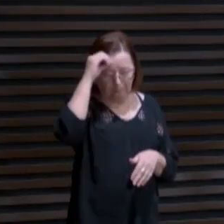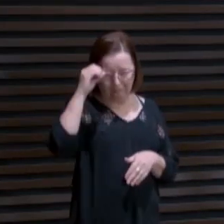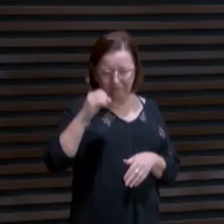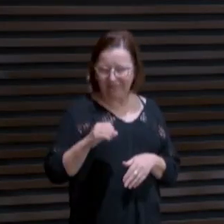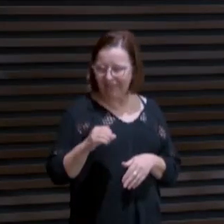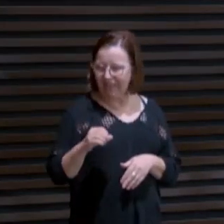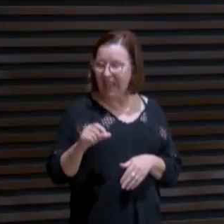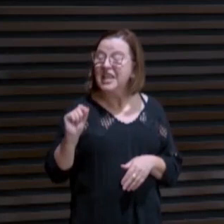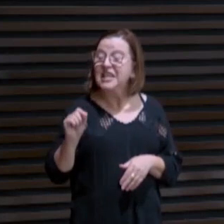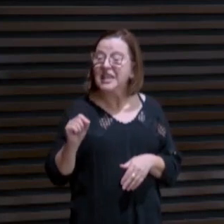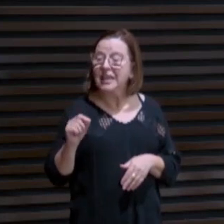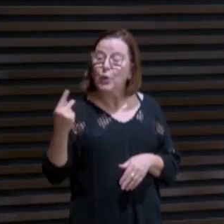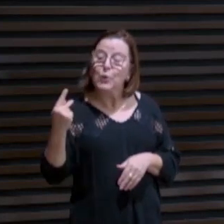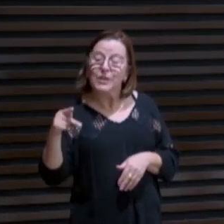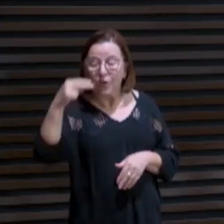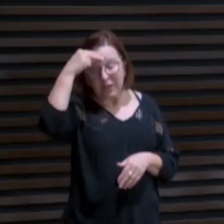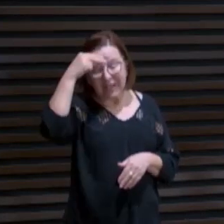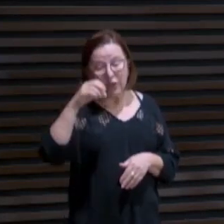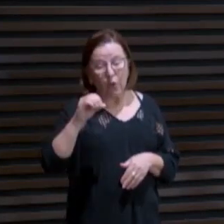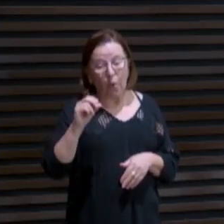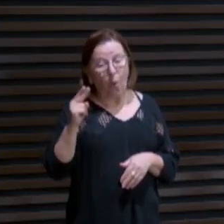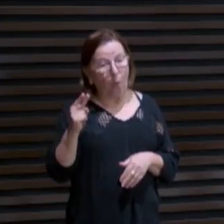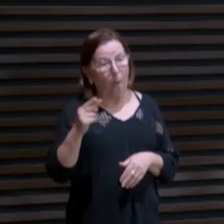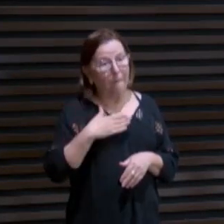os dois. Eu digo, não, essa aqui é uma cobra cascavel.